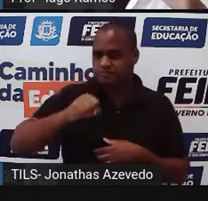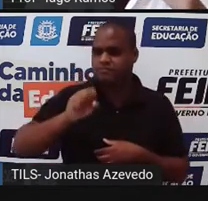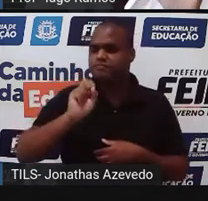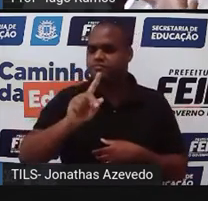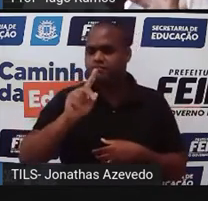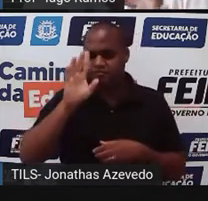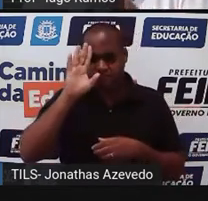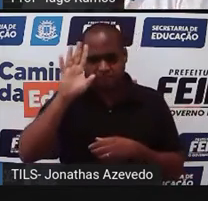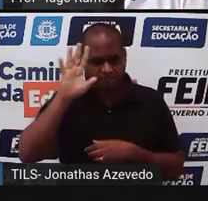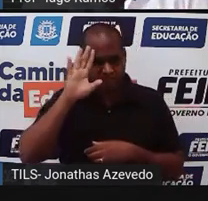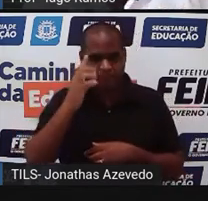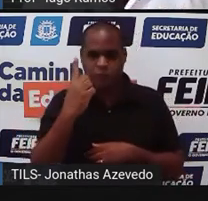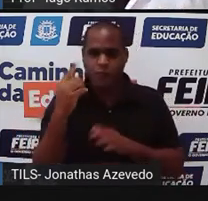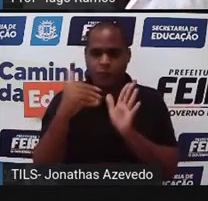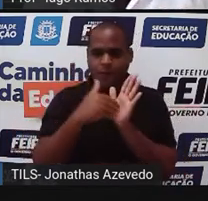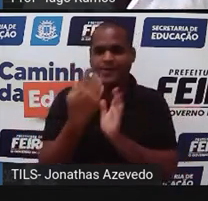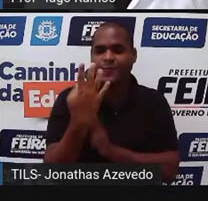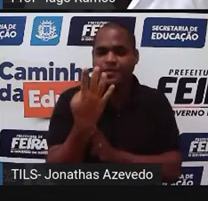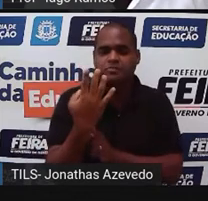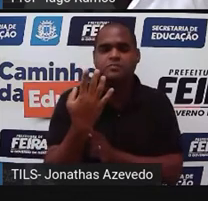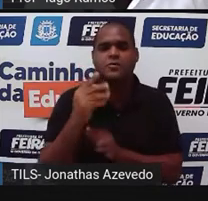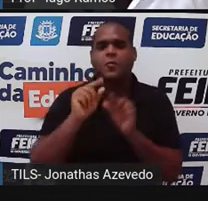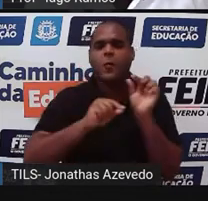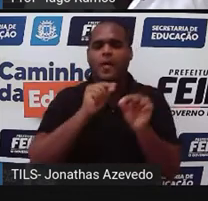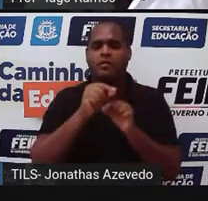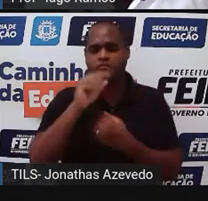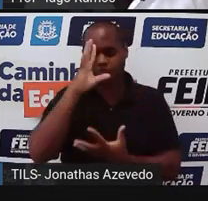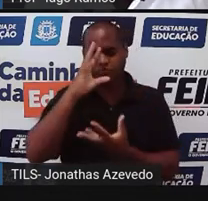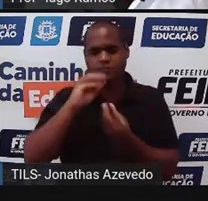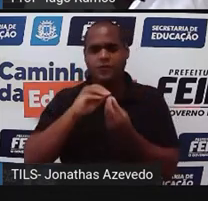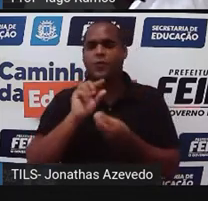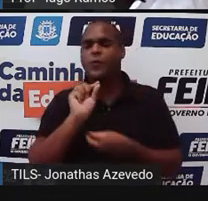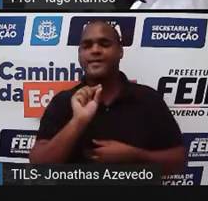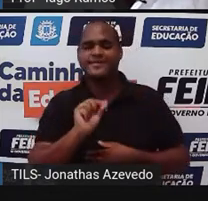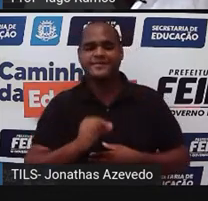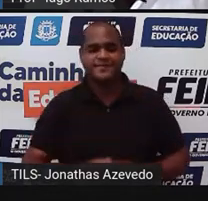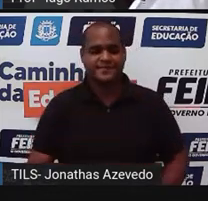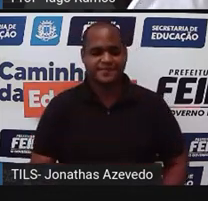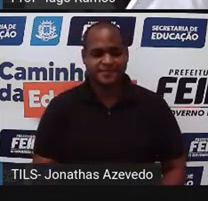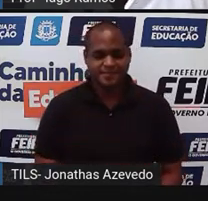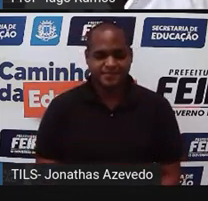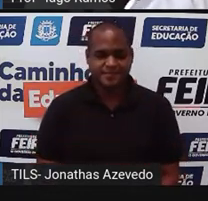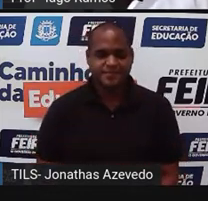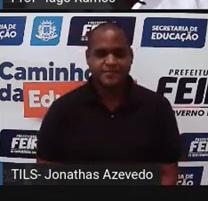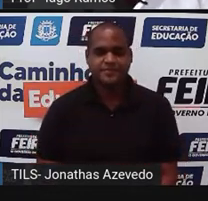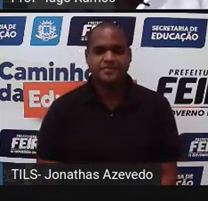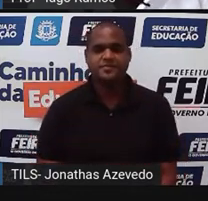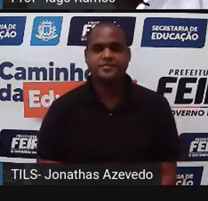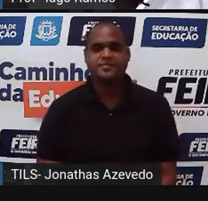pensa Além de 1 a 4 o quanto foi que você entendeu dessa aula até aqui